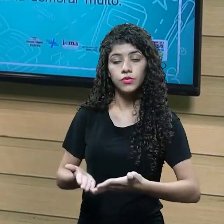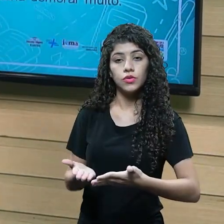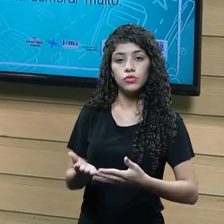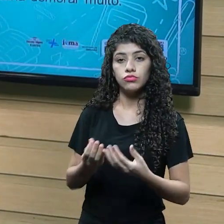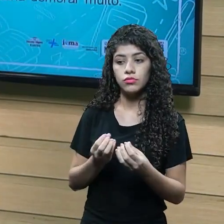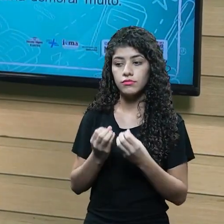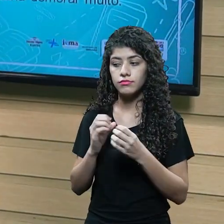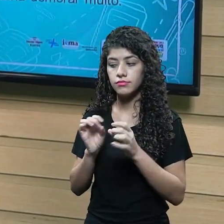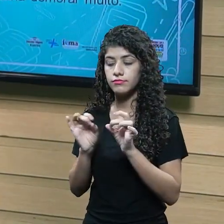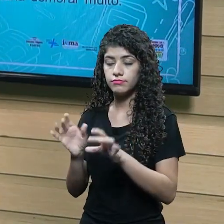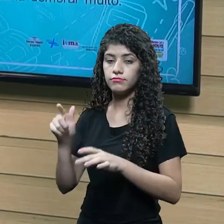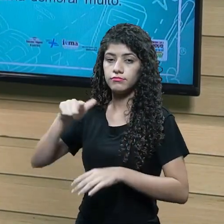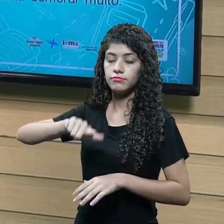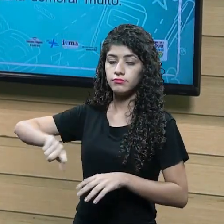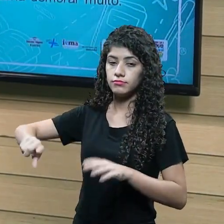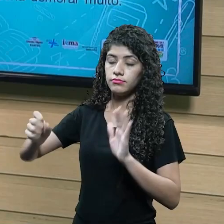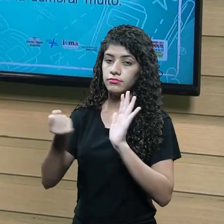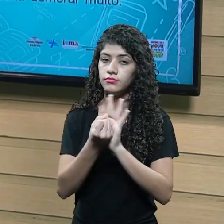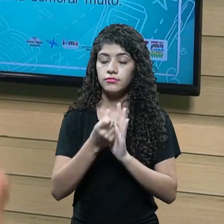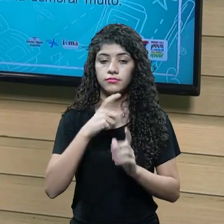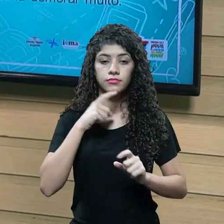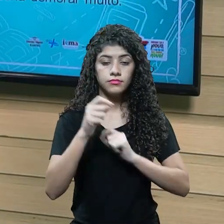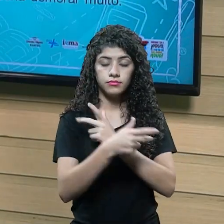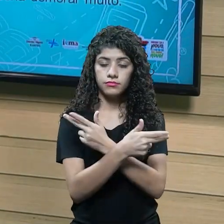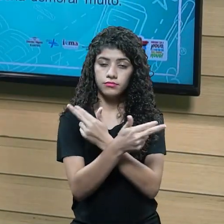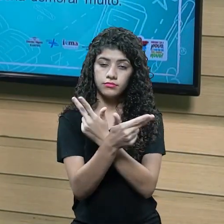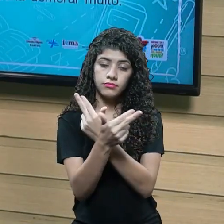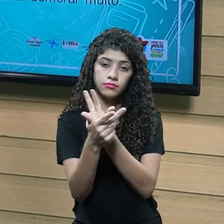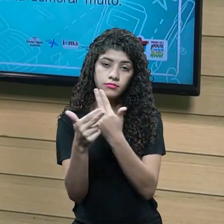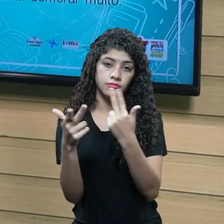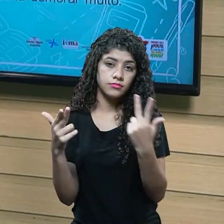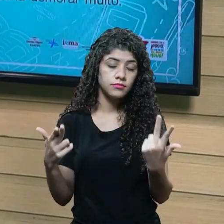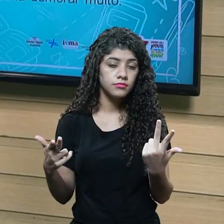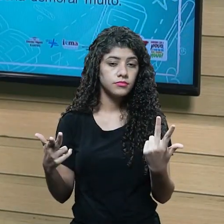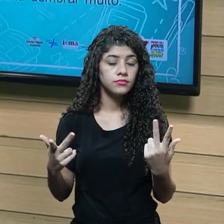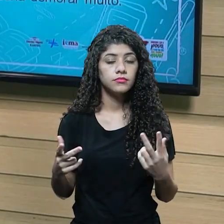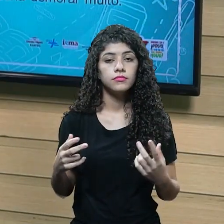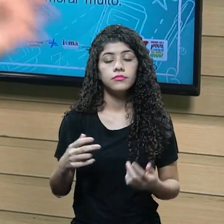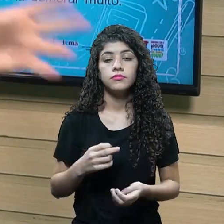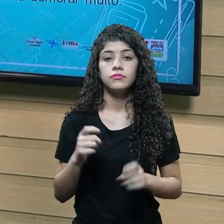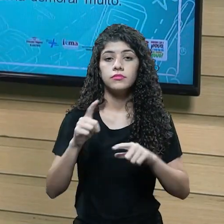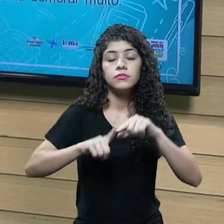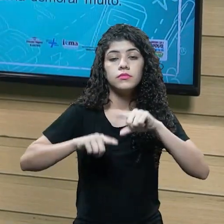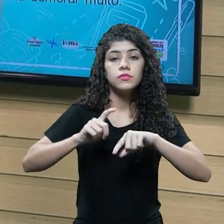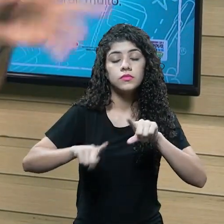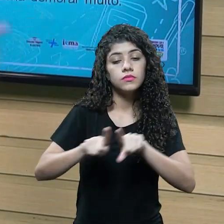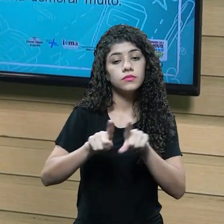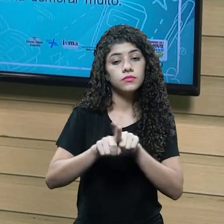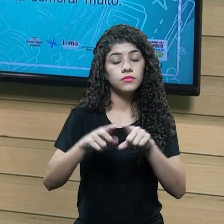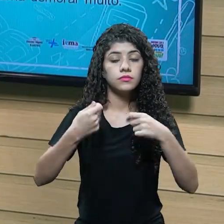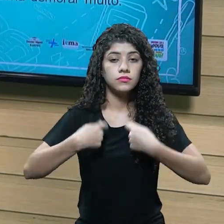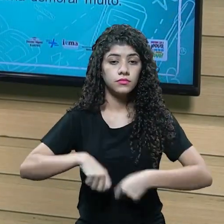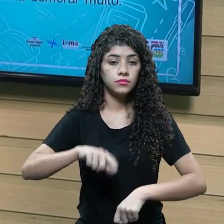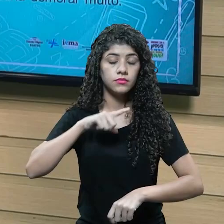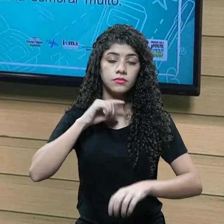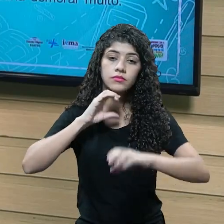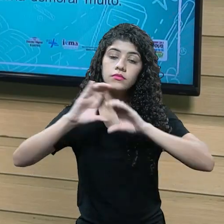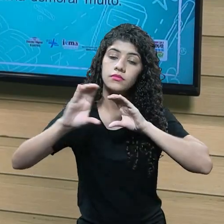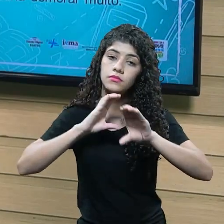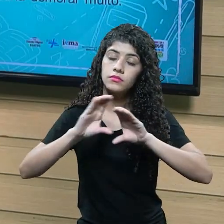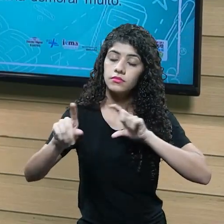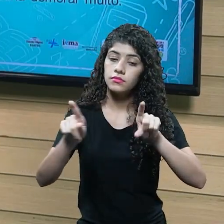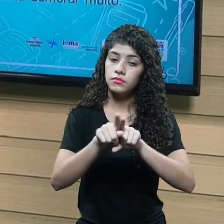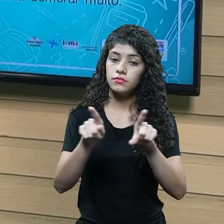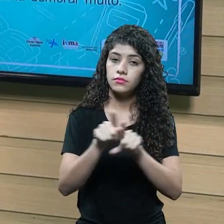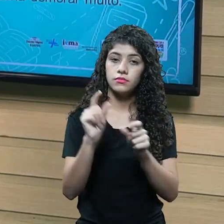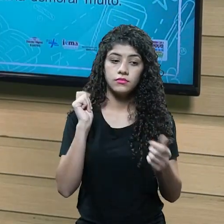questão. Então, por o varejista adquirir uma variedade de marcas do mesmo produto, ela vai ter que adquirir, se comunicar e fazer as